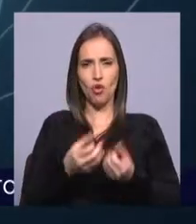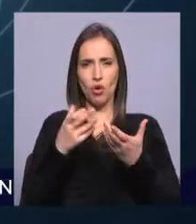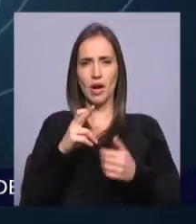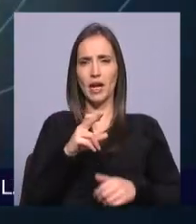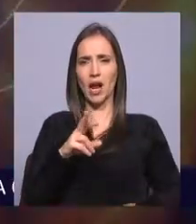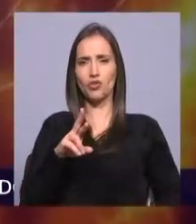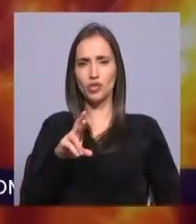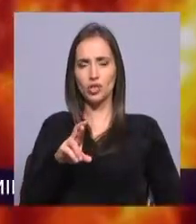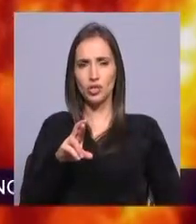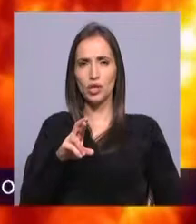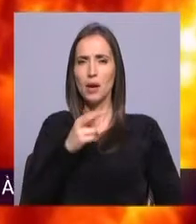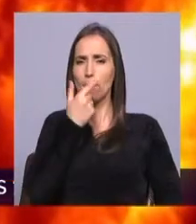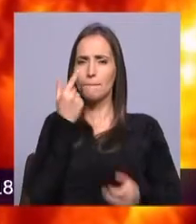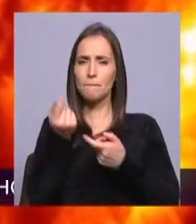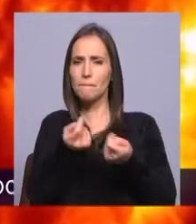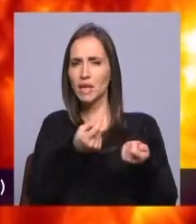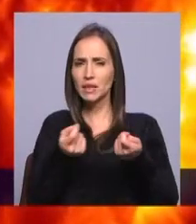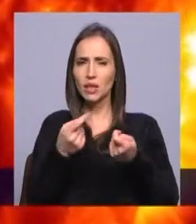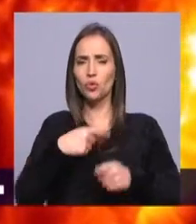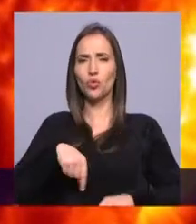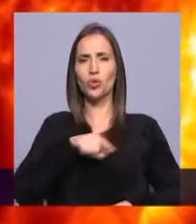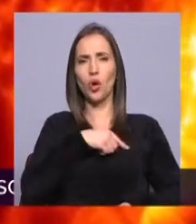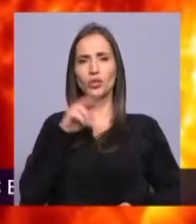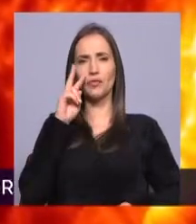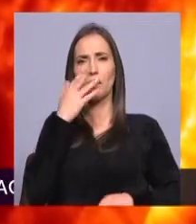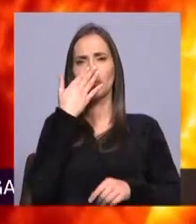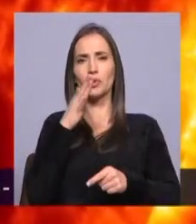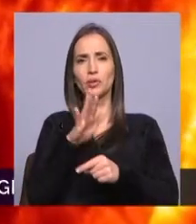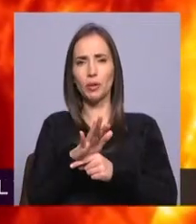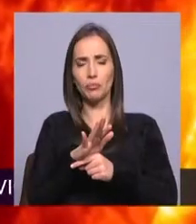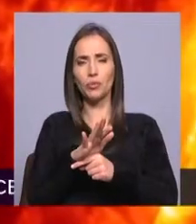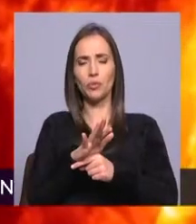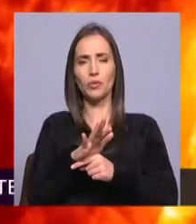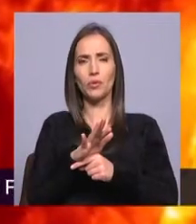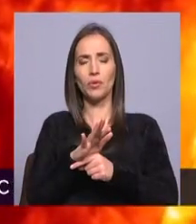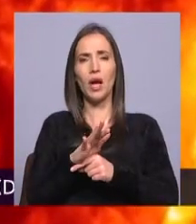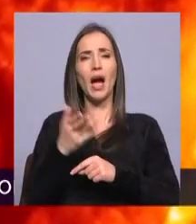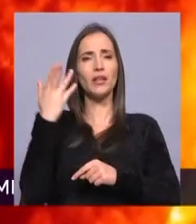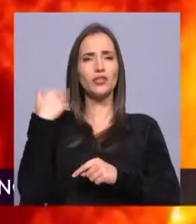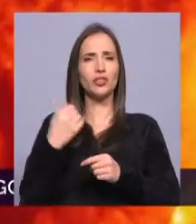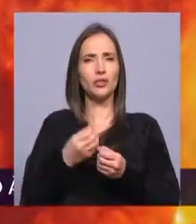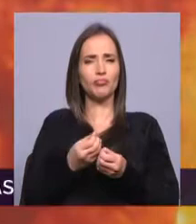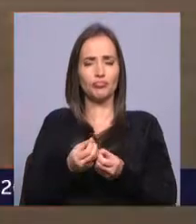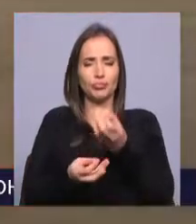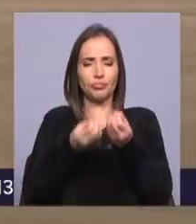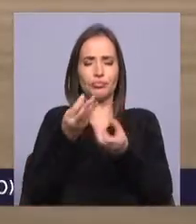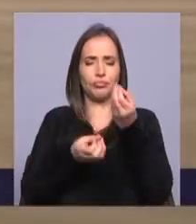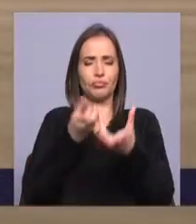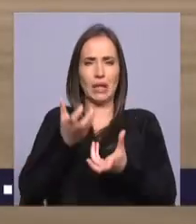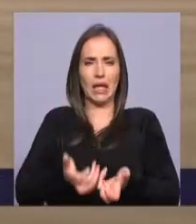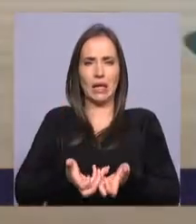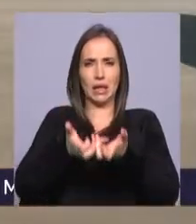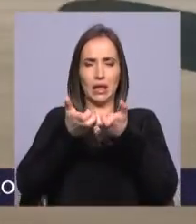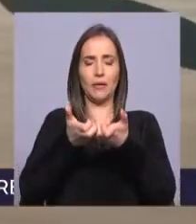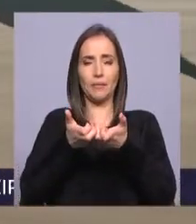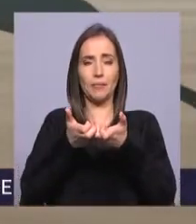raio-x. Muito parecido com aquilo que nós encontramos, por exemplo, no nosso Sol com os flares, aquelas erupções de plasma muito quentes. E